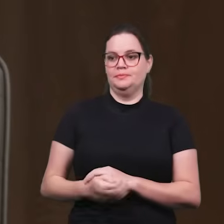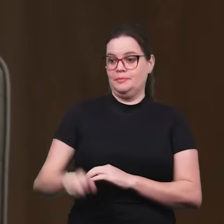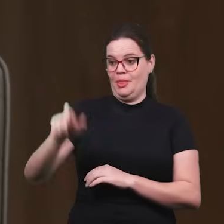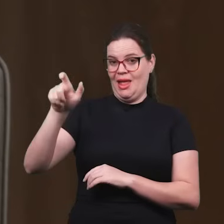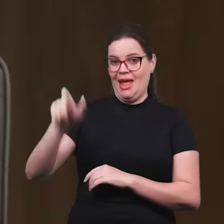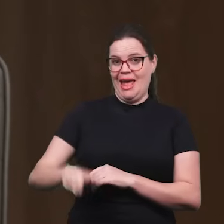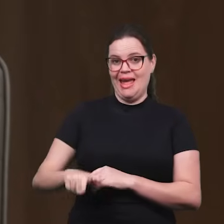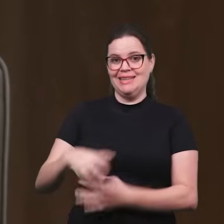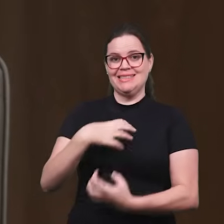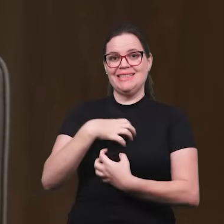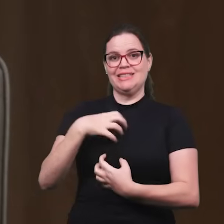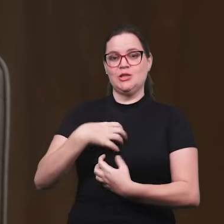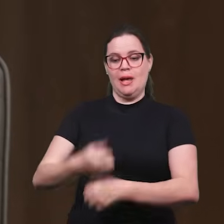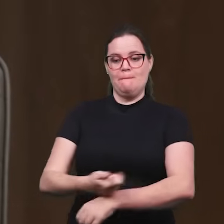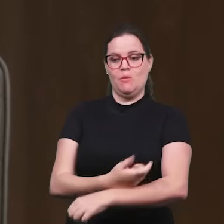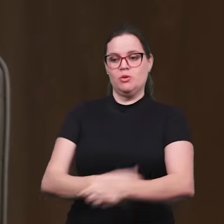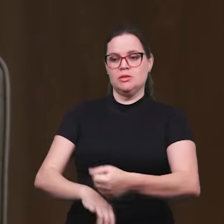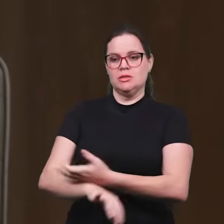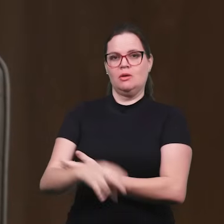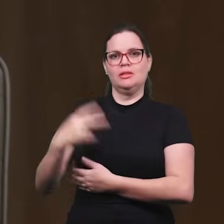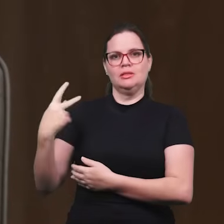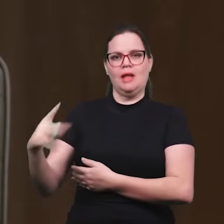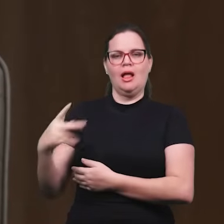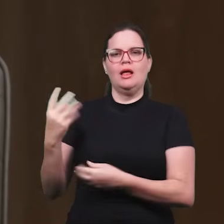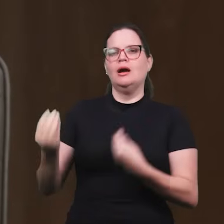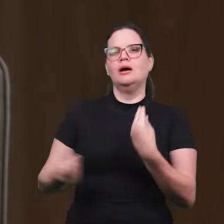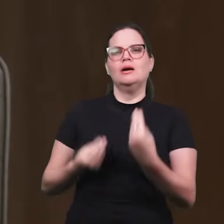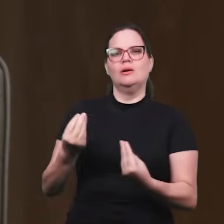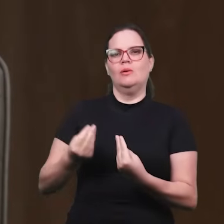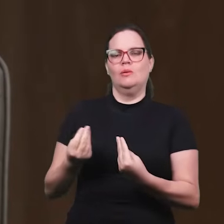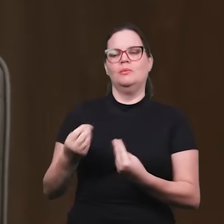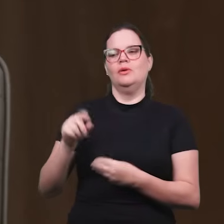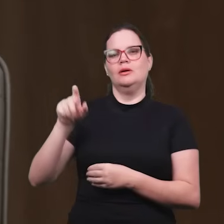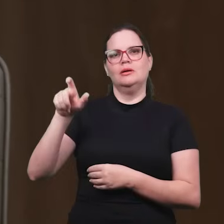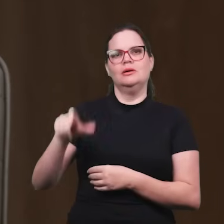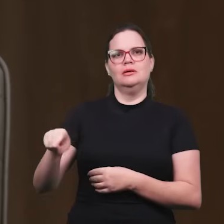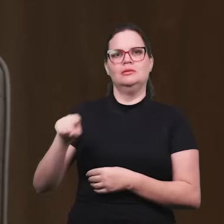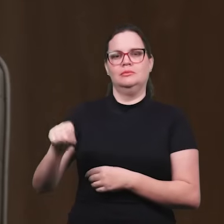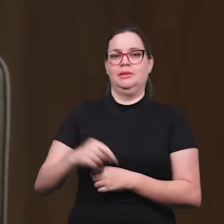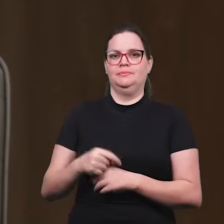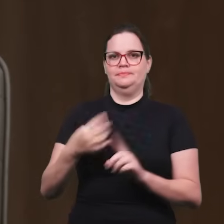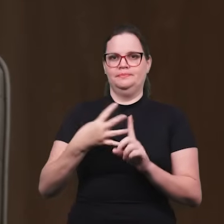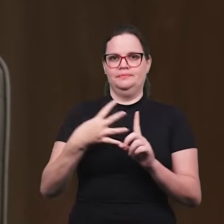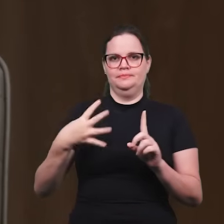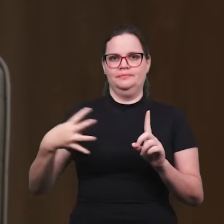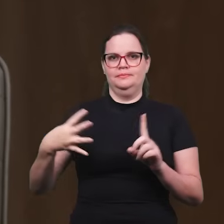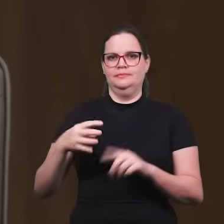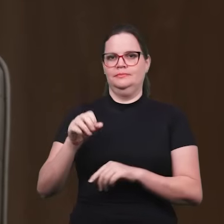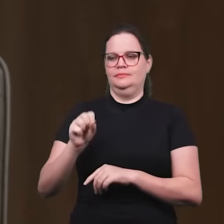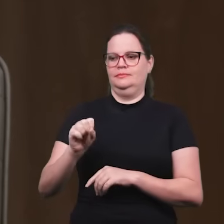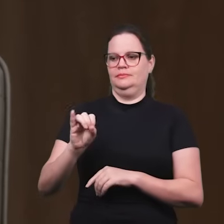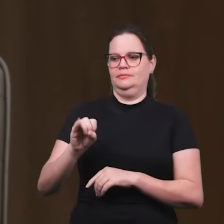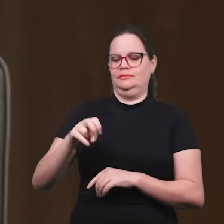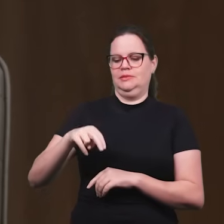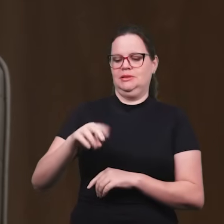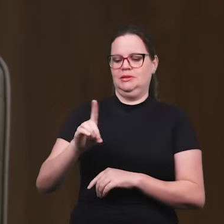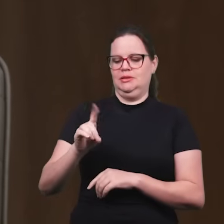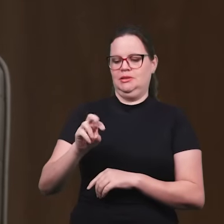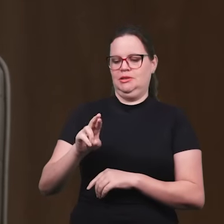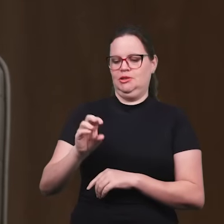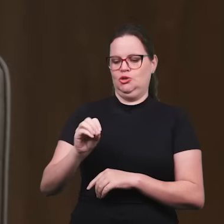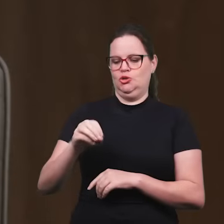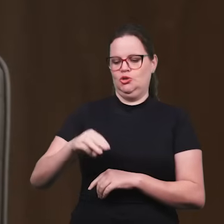estado emocional que, quando a gente vai pesquisar, é muito comum hoje em dia, que é a chamada síndrome da